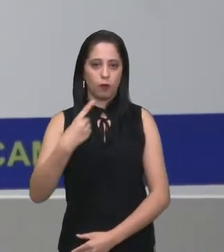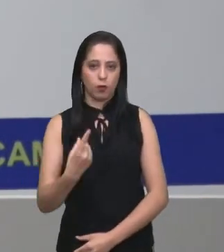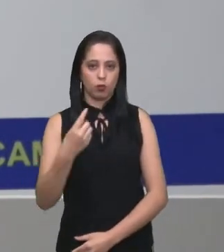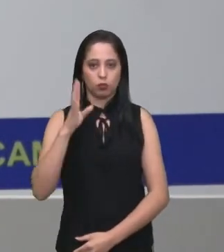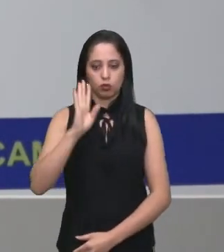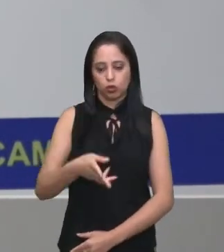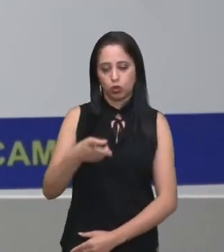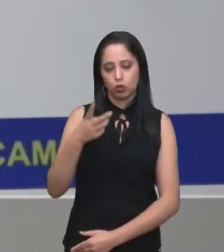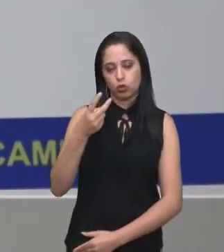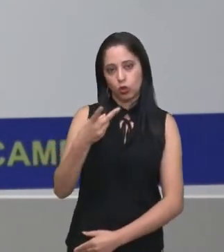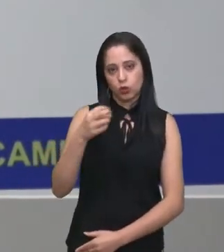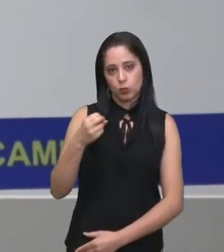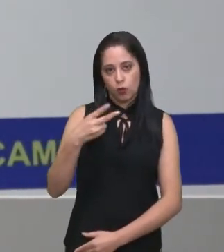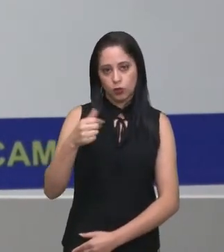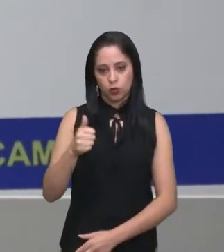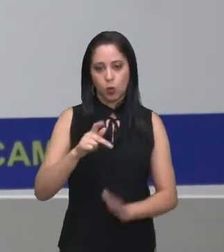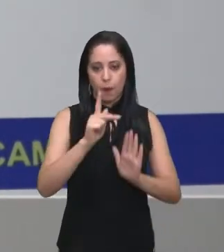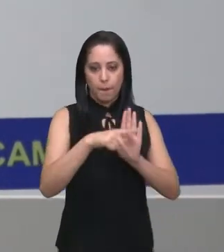2291/2022, projeto de lei